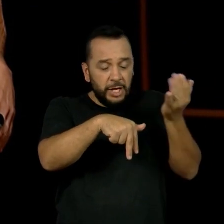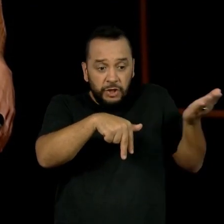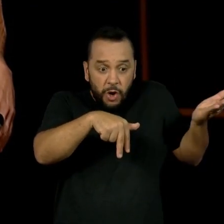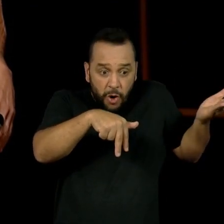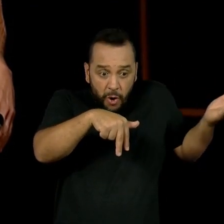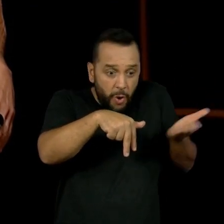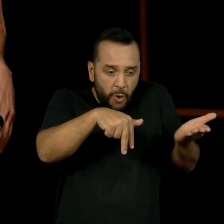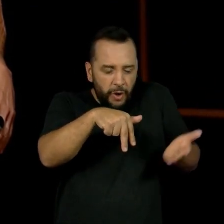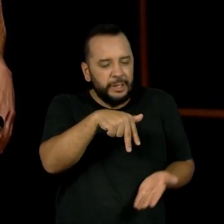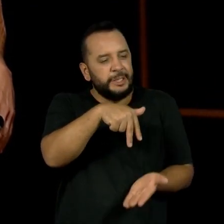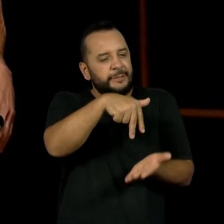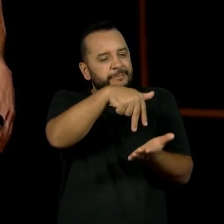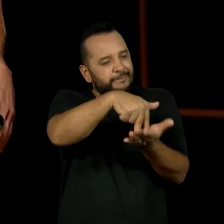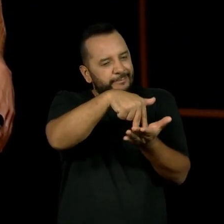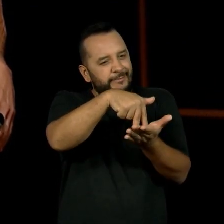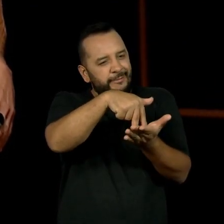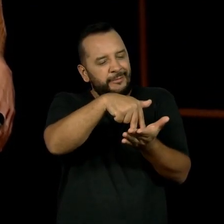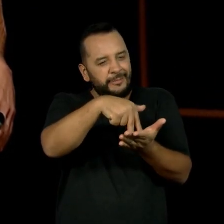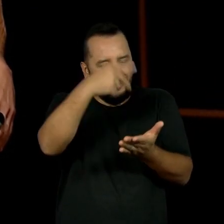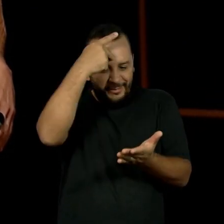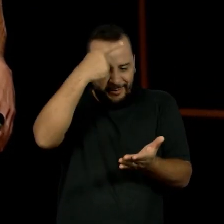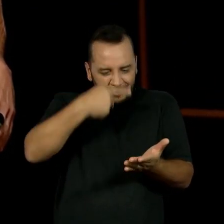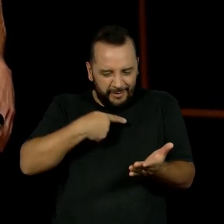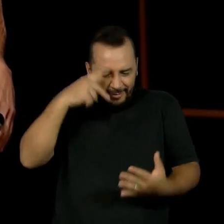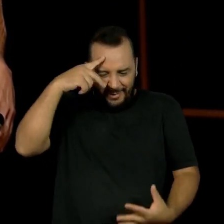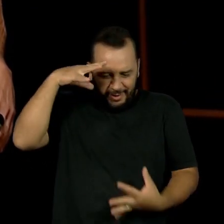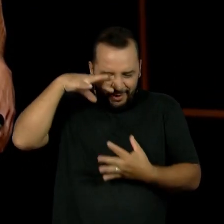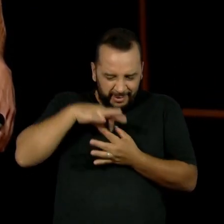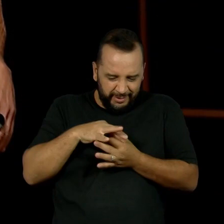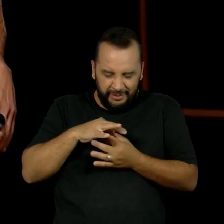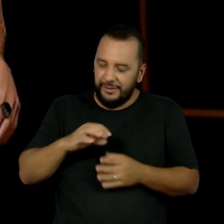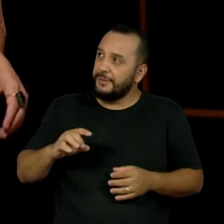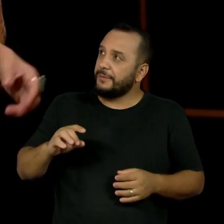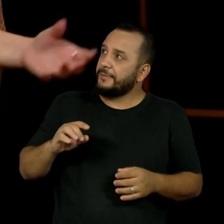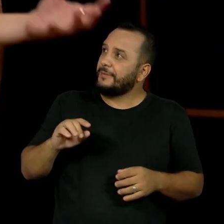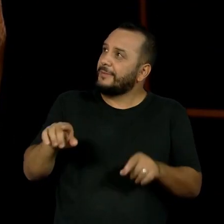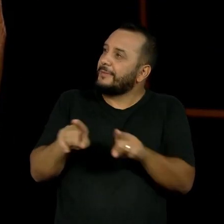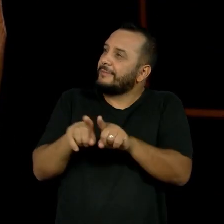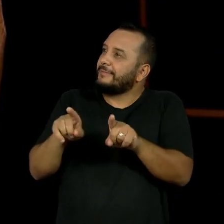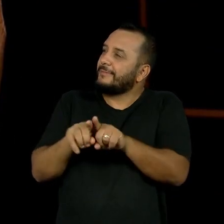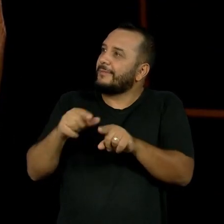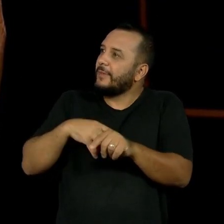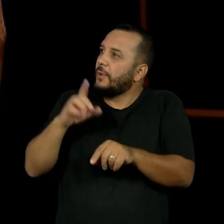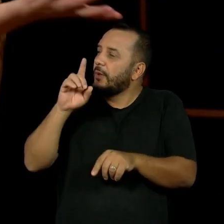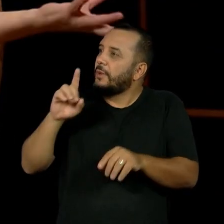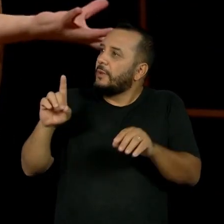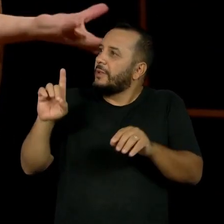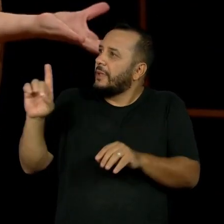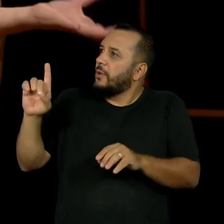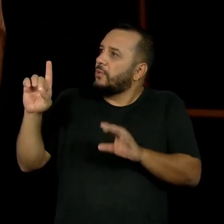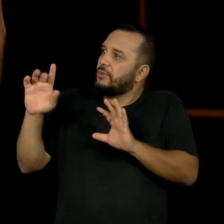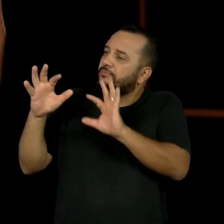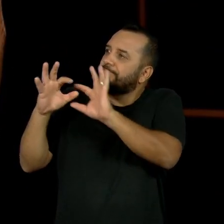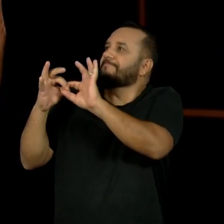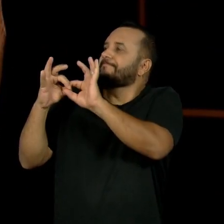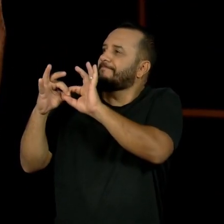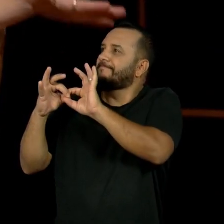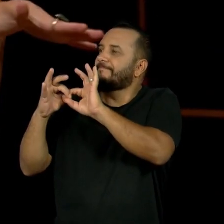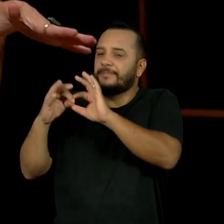de encontrar comigo, com o divino e com a plateia. São momentos que não se